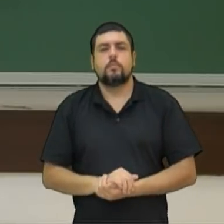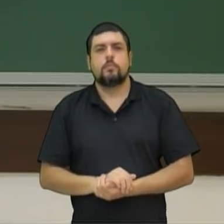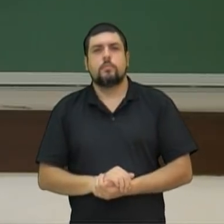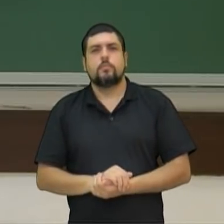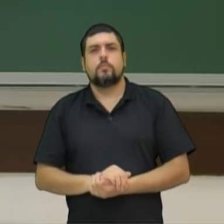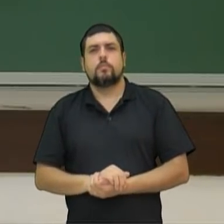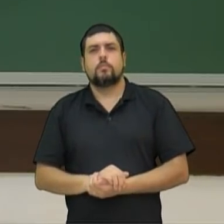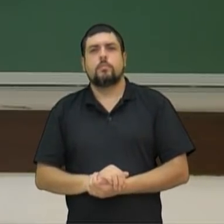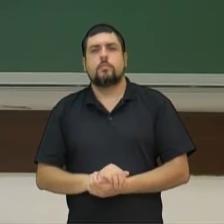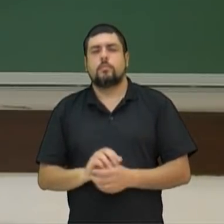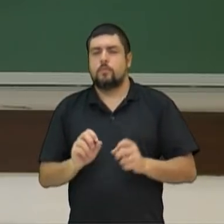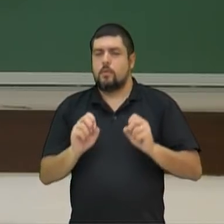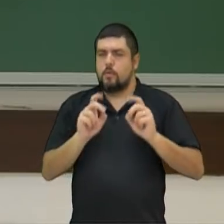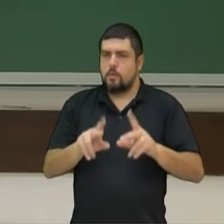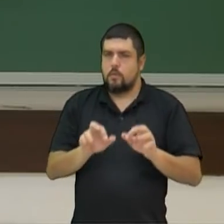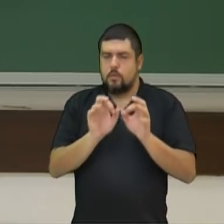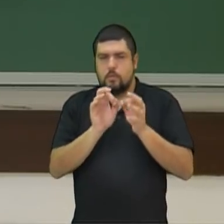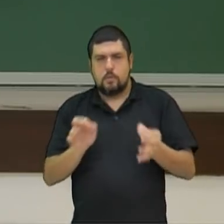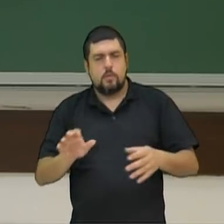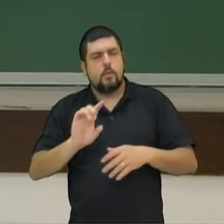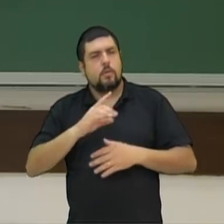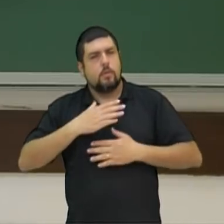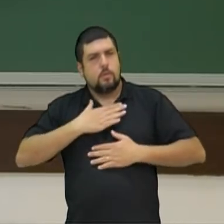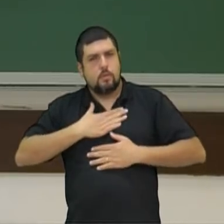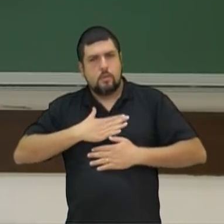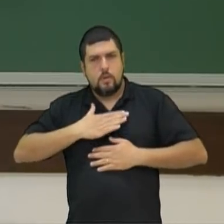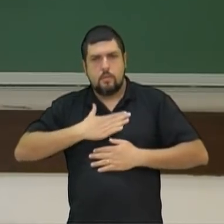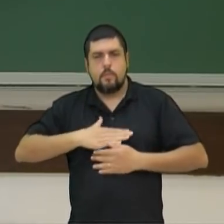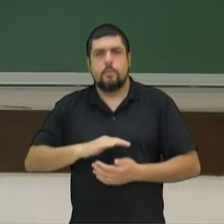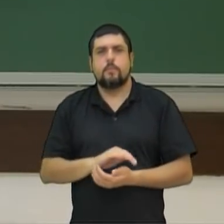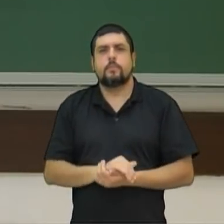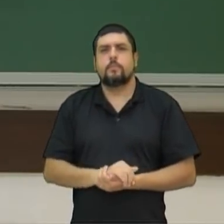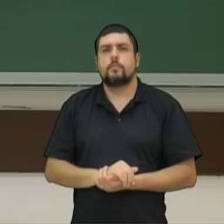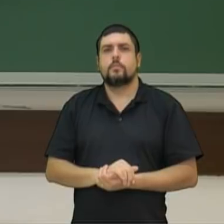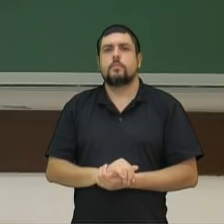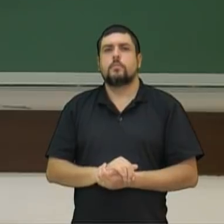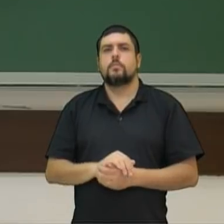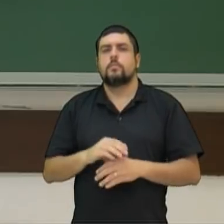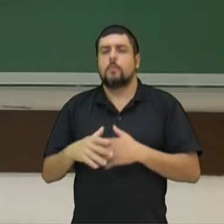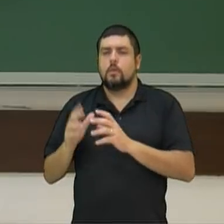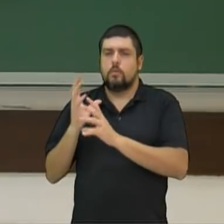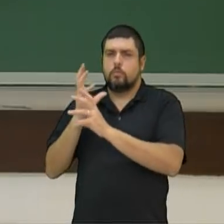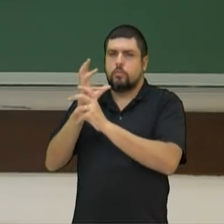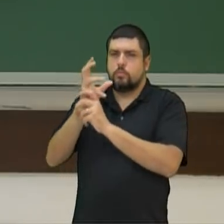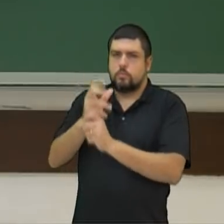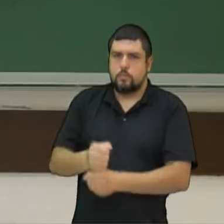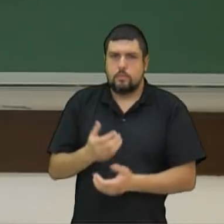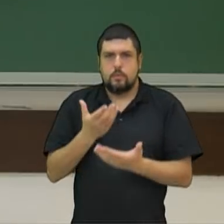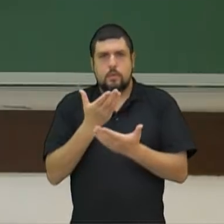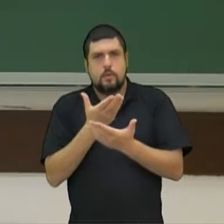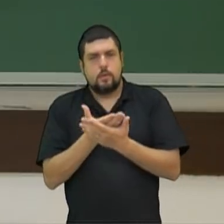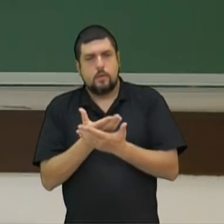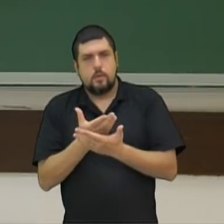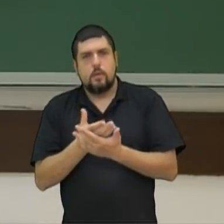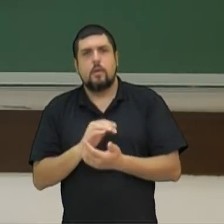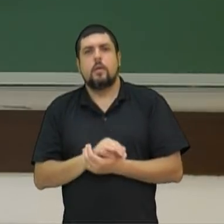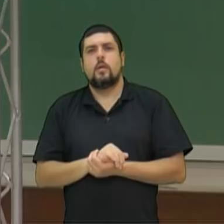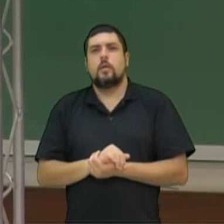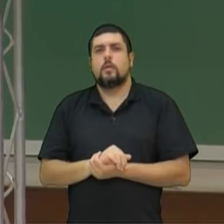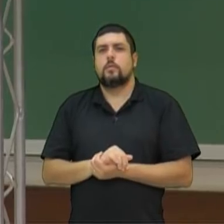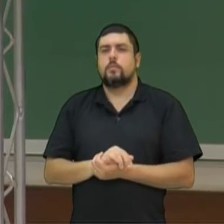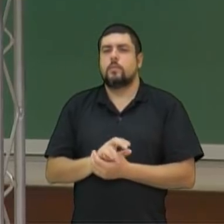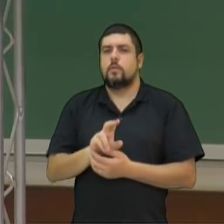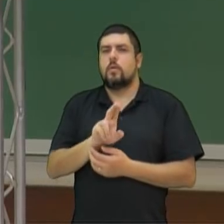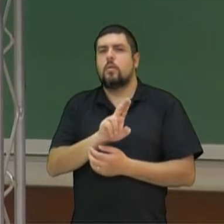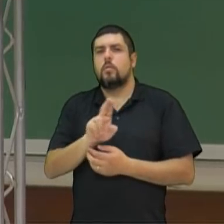É simples. É só ter calma. Perfeito? Recapitulando a aula de hoje, meus queridos. Como dar nome para as